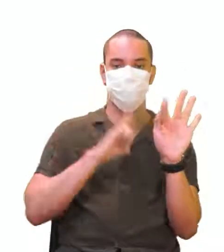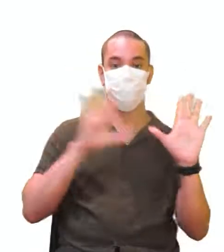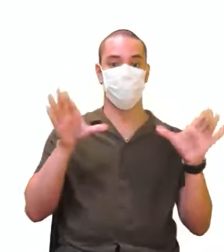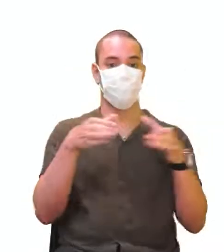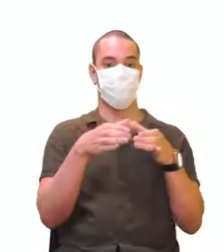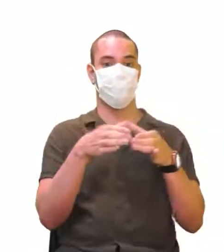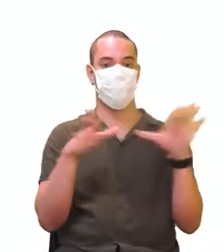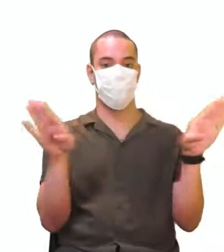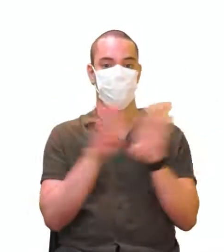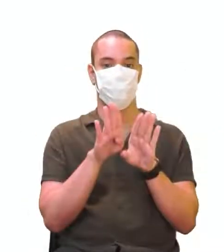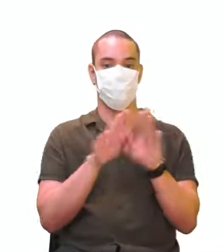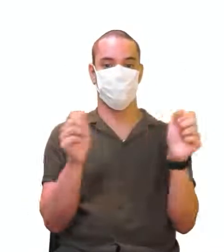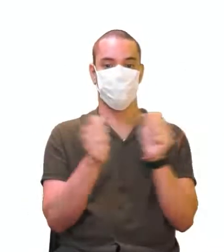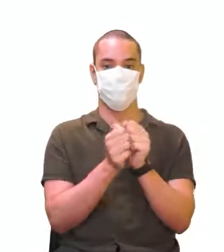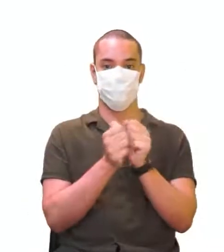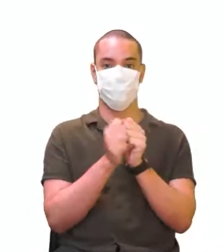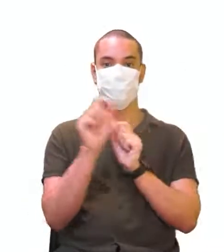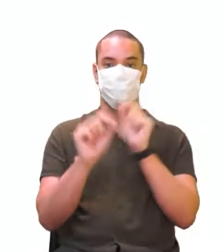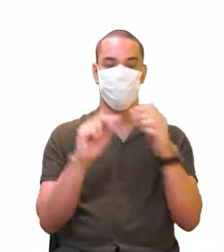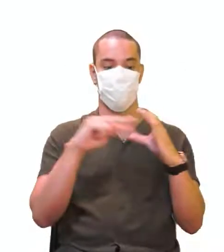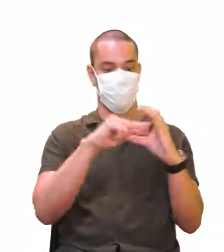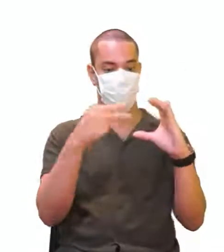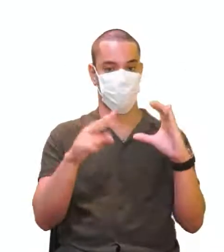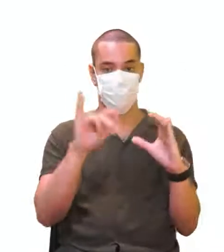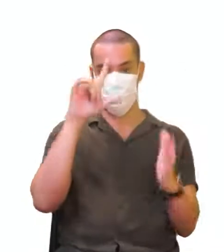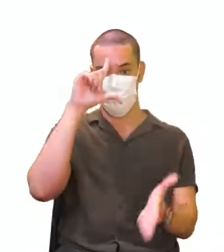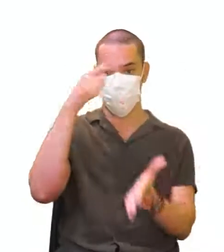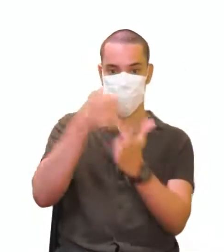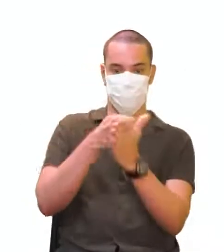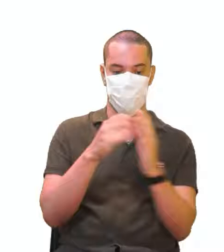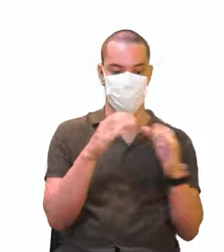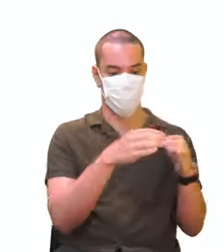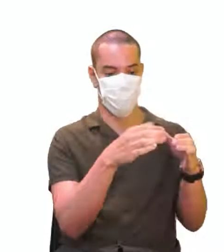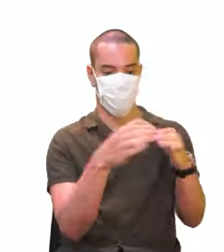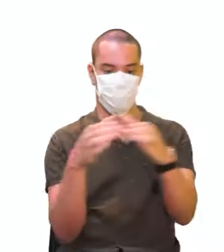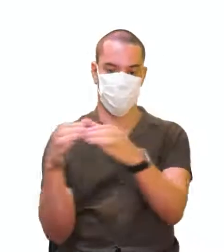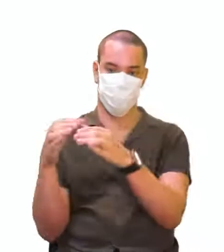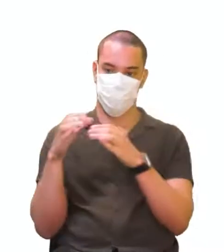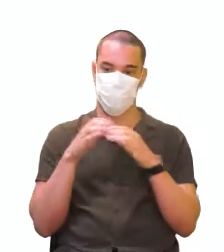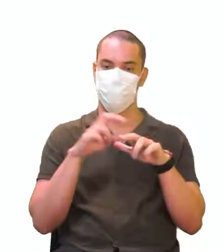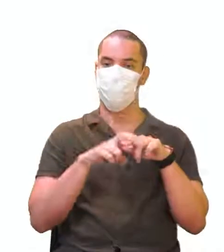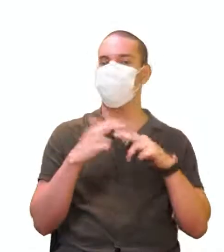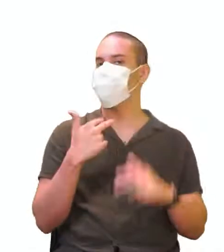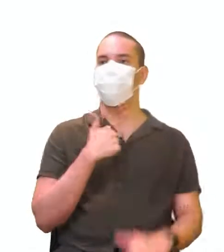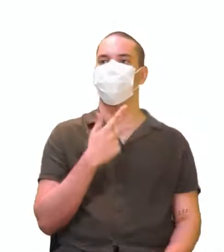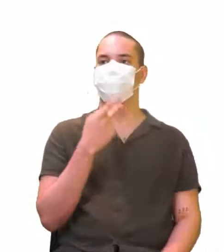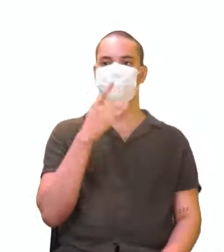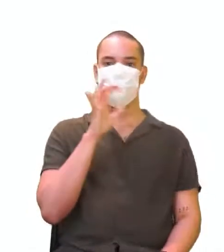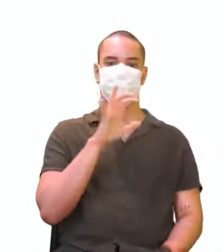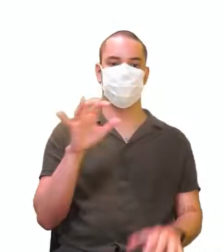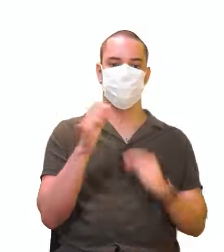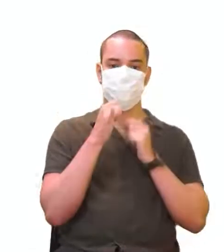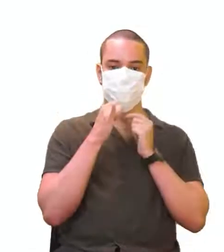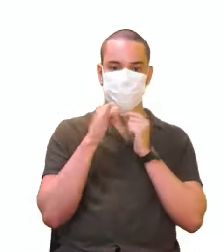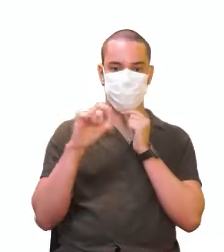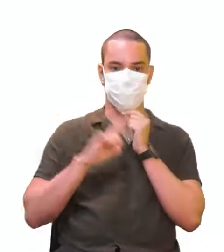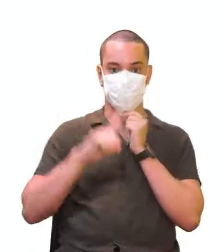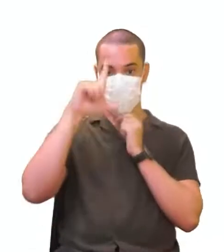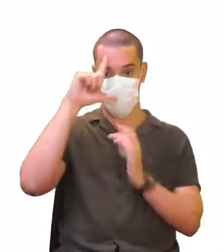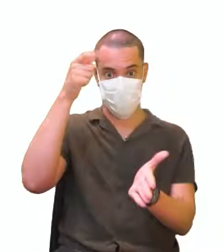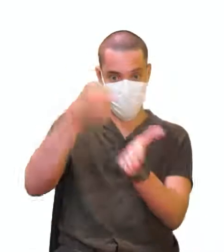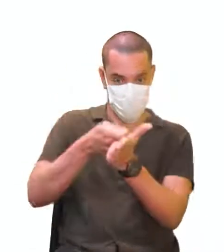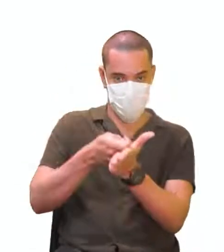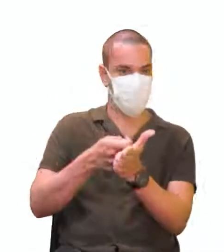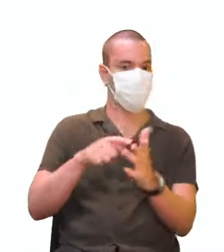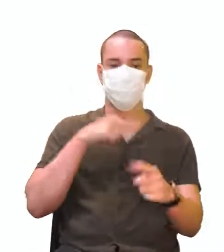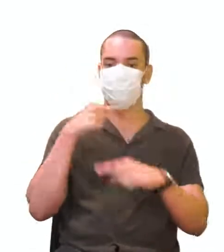de alelos que vão determinar esse grupamento sanguíneo. Por isso que você não pode dizer assim, o único que a gente pode ter certeza e